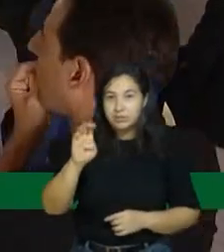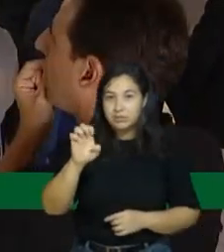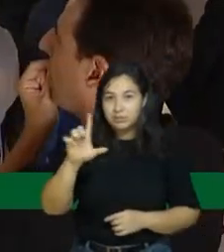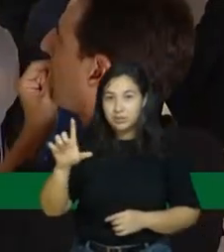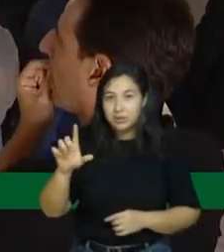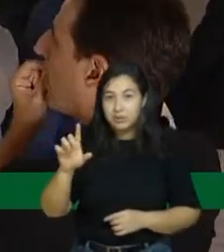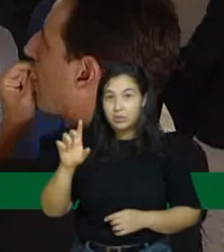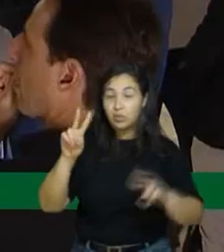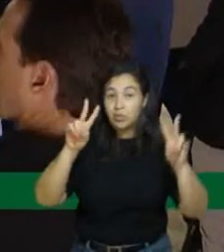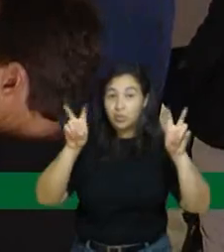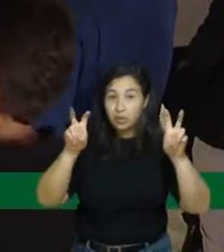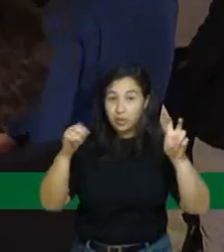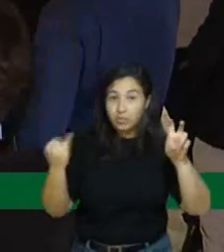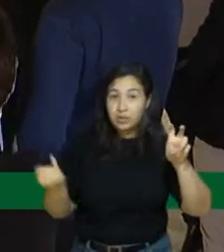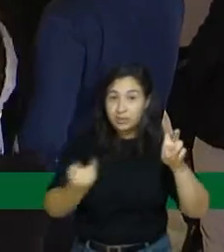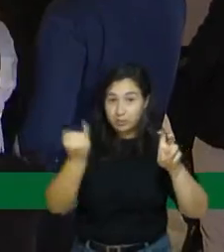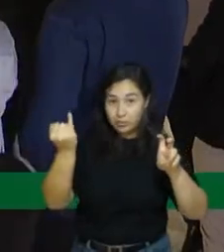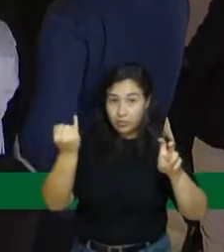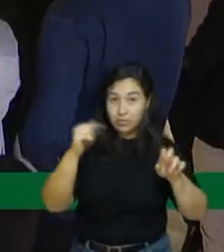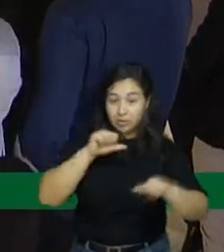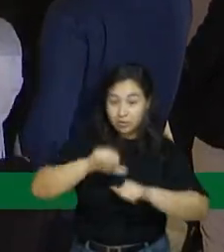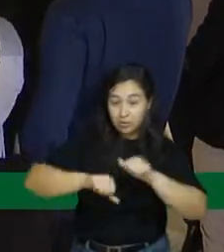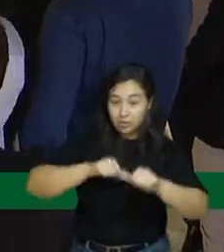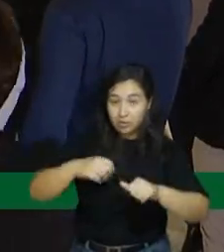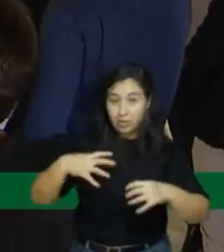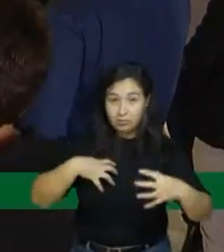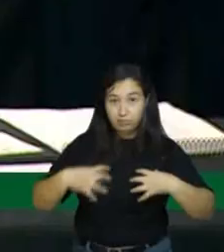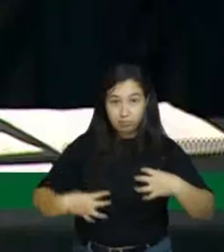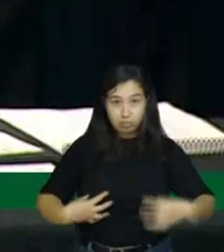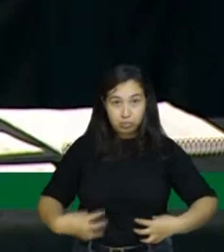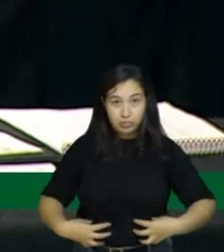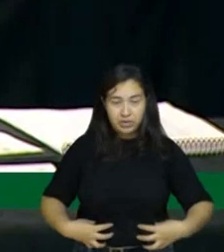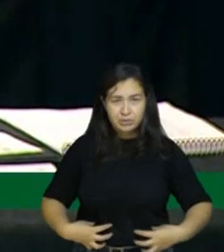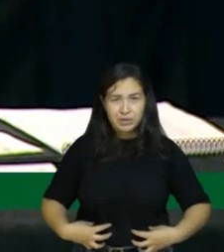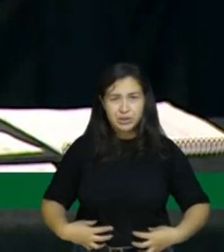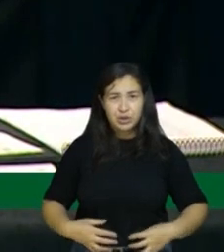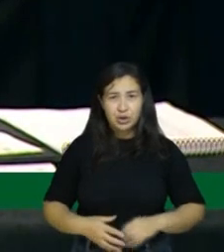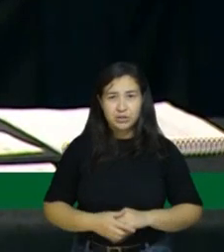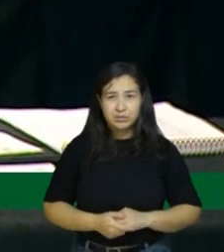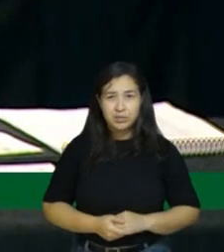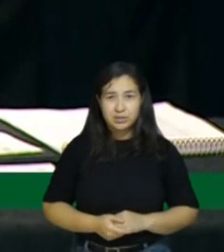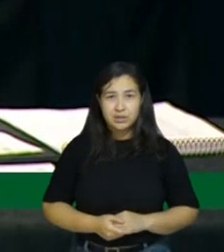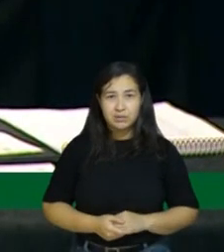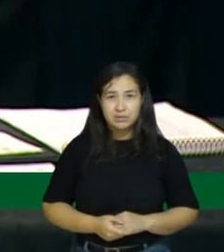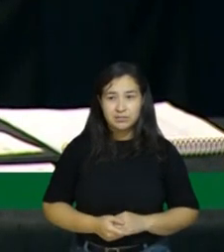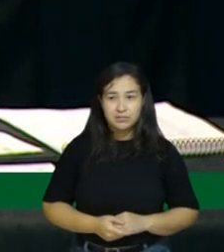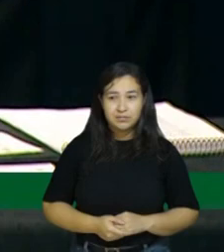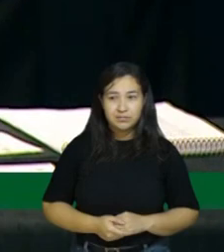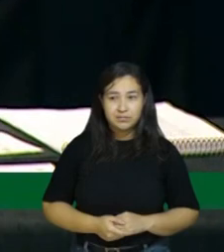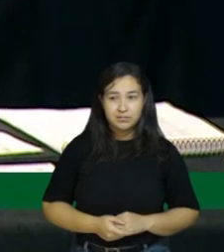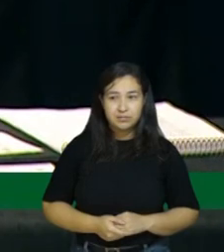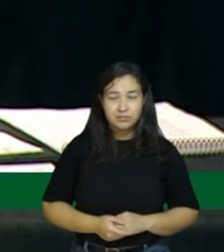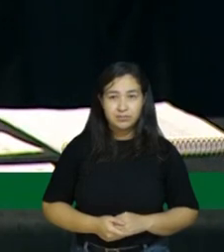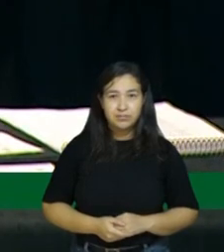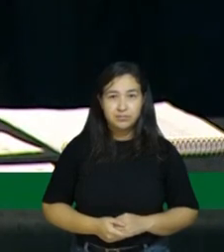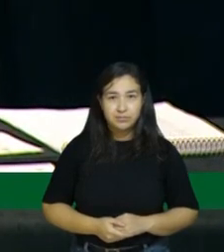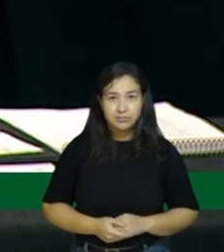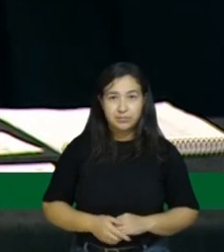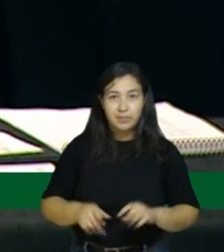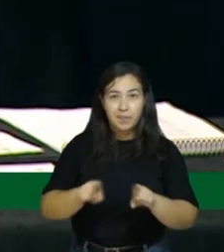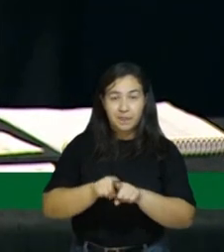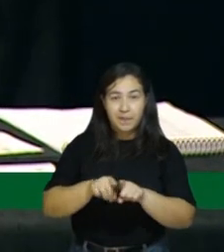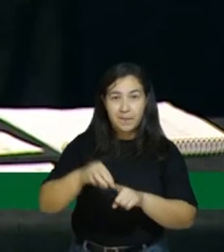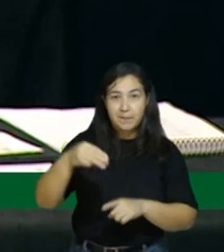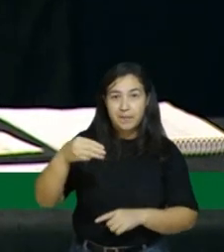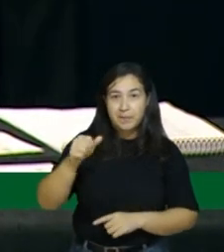administrativo financeiro Juliano Pets chefe do serviço de medicina hospitalar Mariane Ramos de Lima e